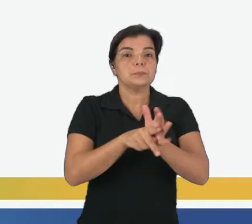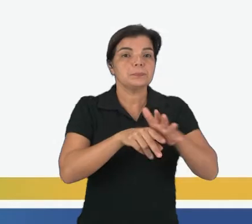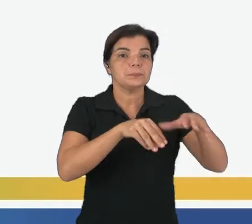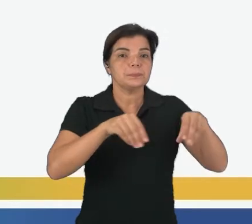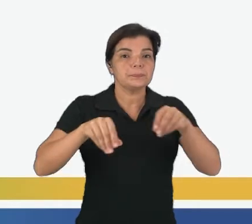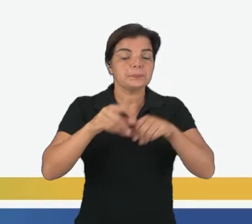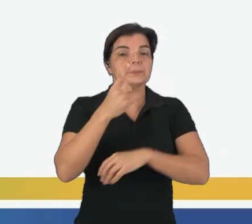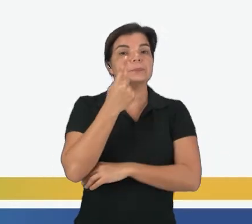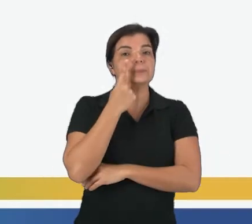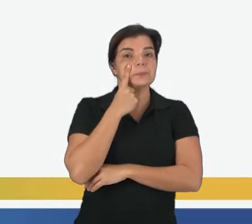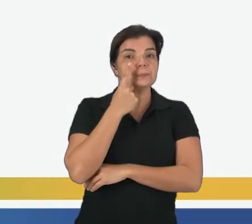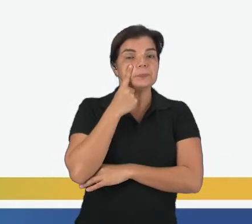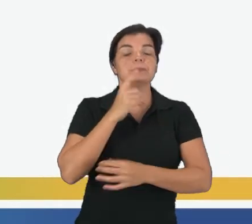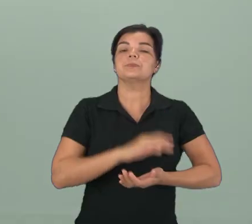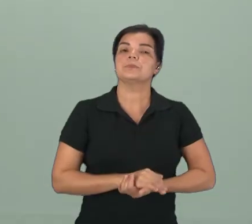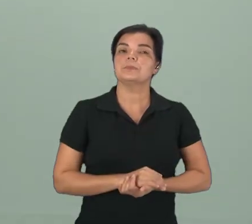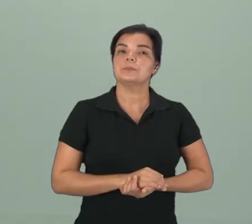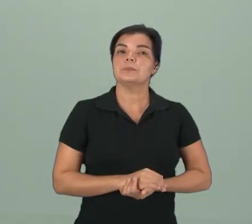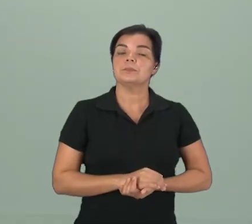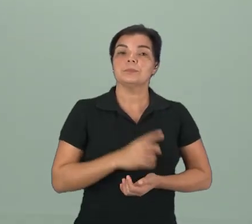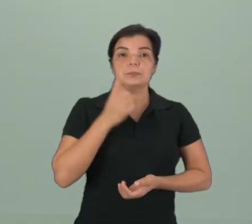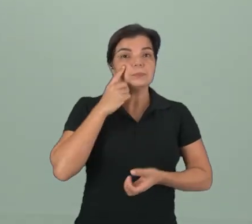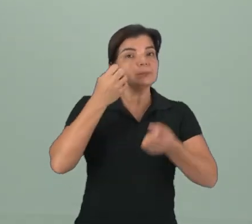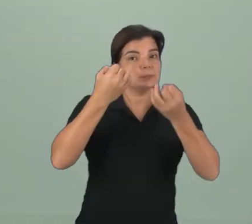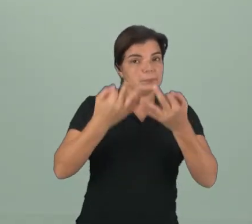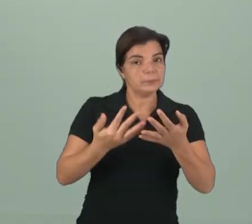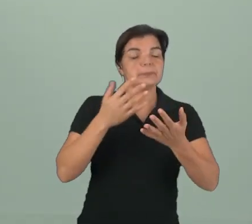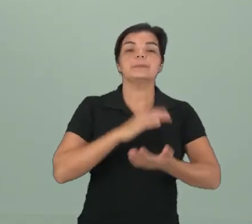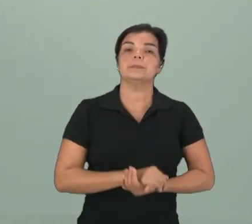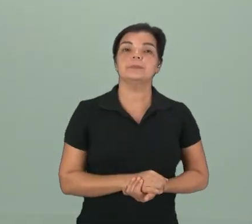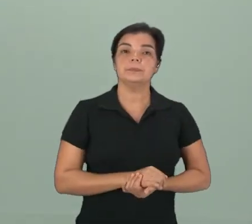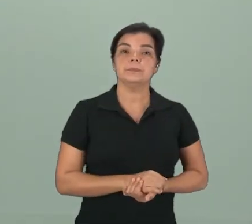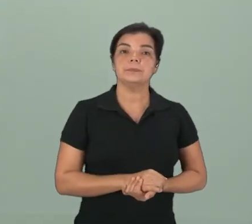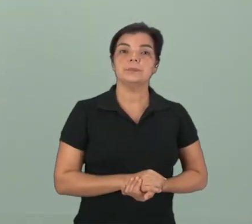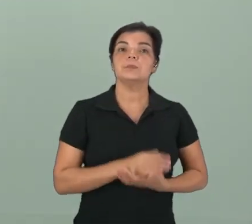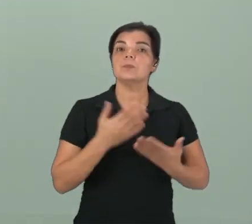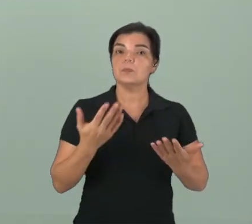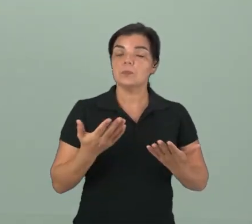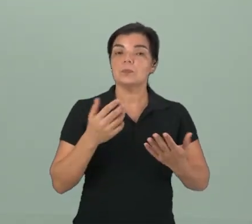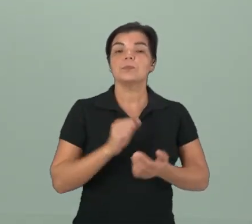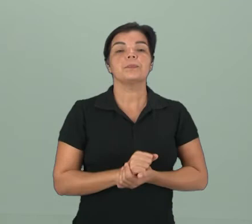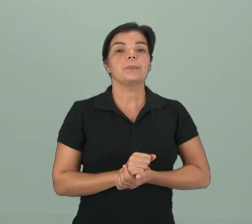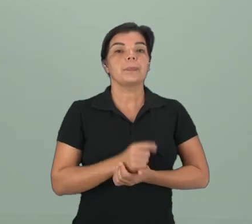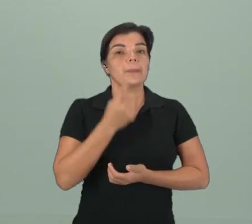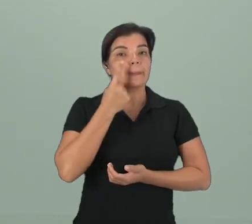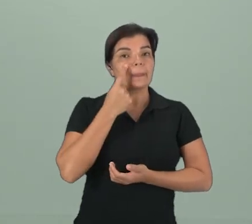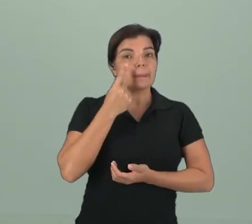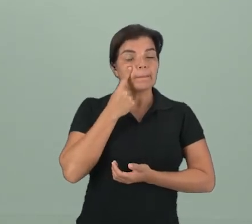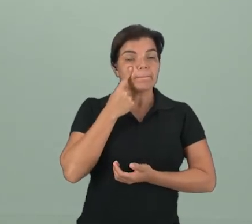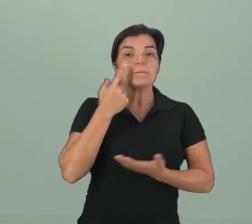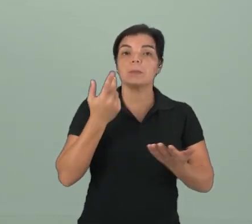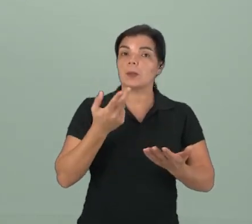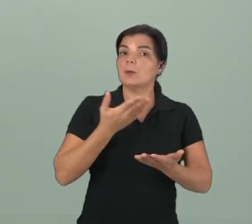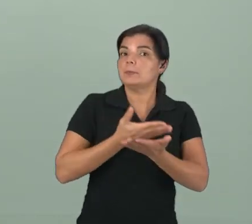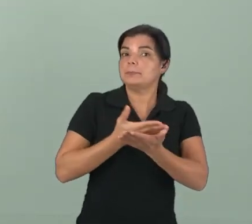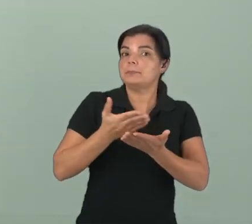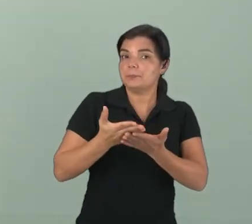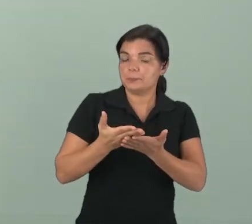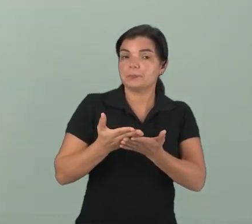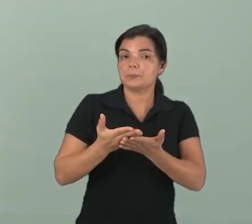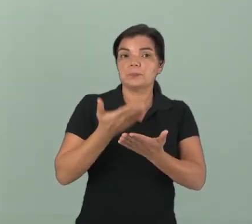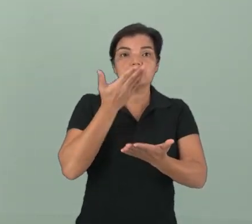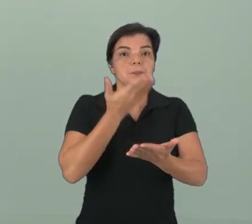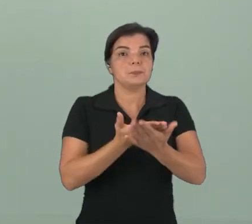terrestres. Olha só, turma, vocês ouviram o que eu acabei de falar para vocês? Isso mesmo, nós estamos vendo e iremos começar agora